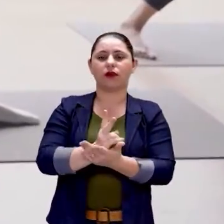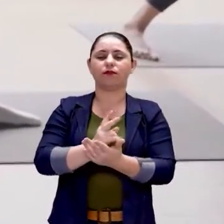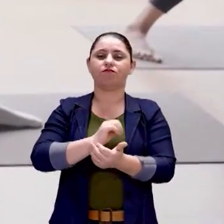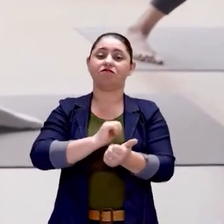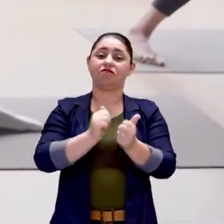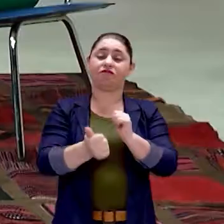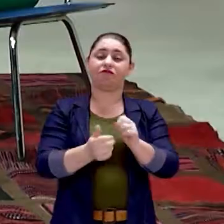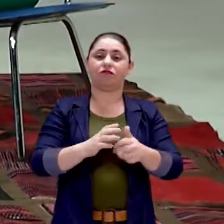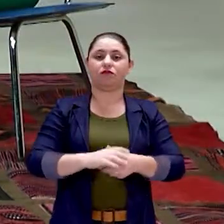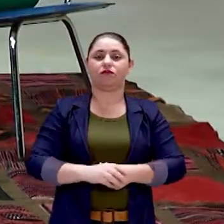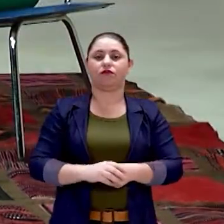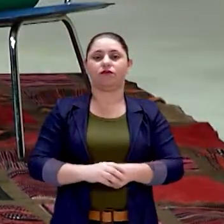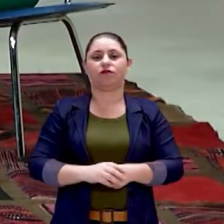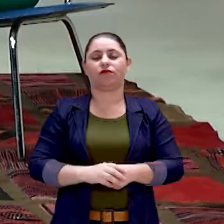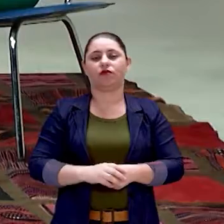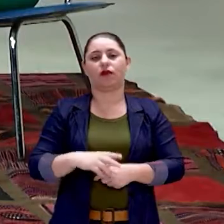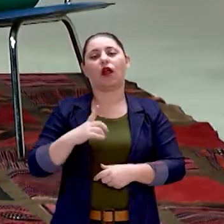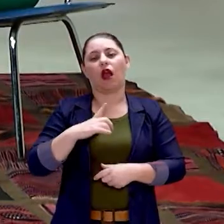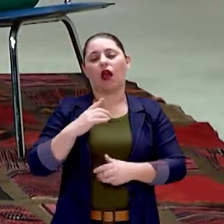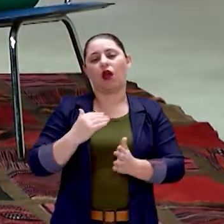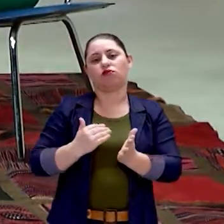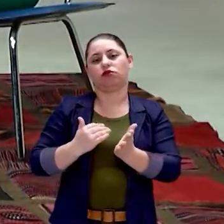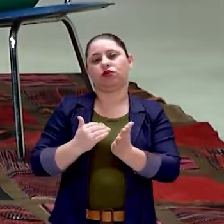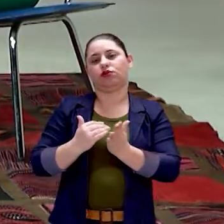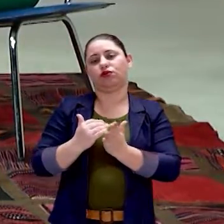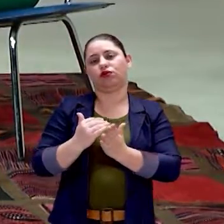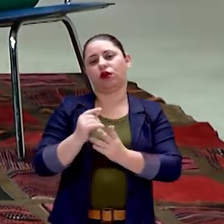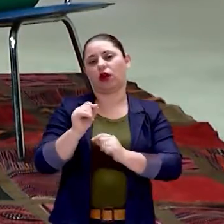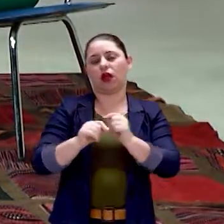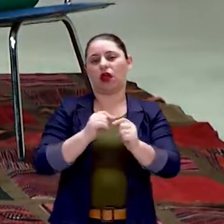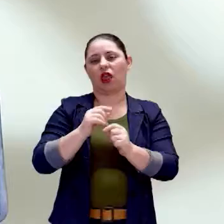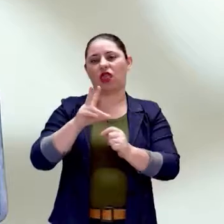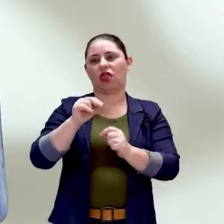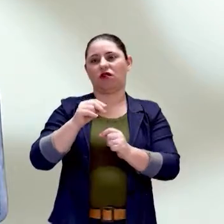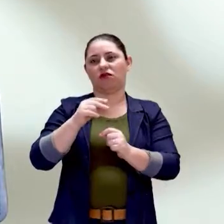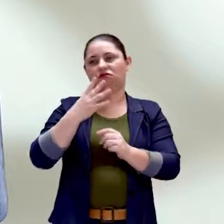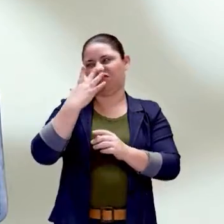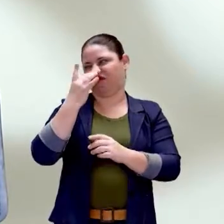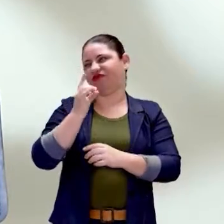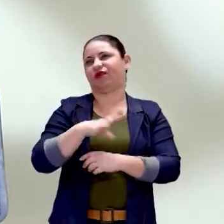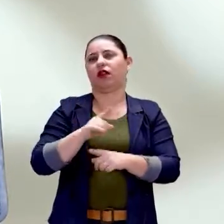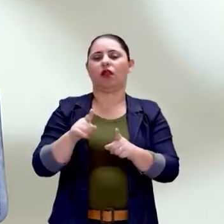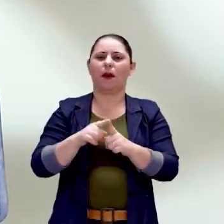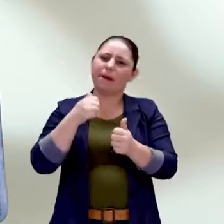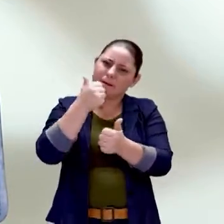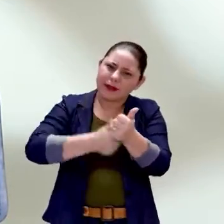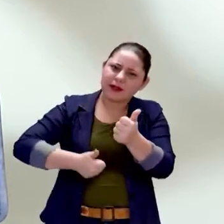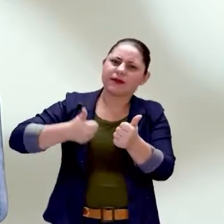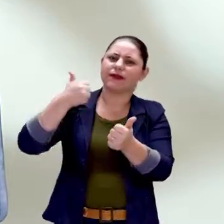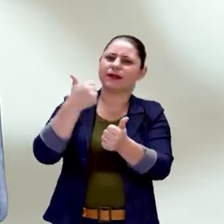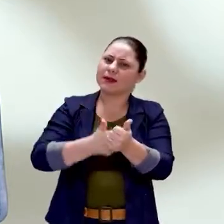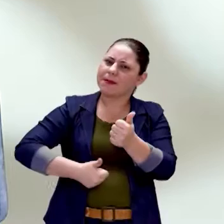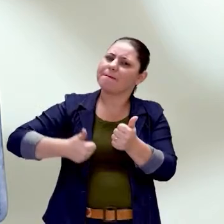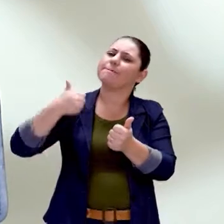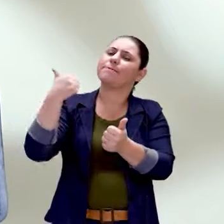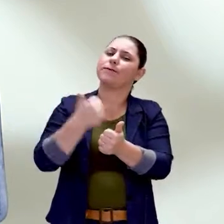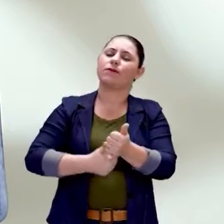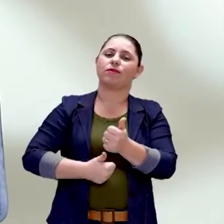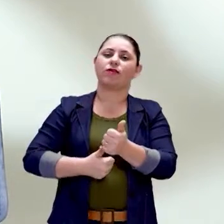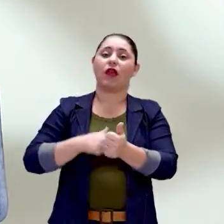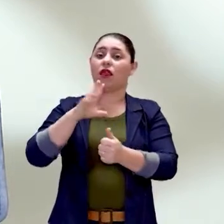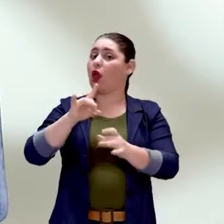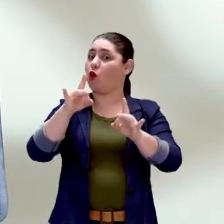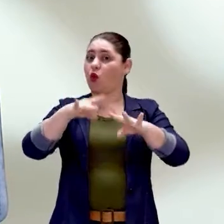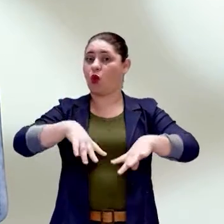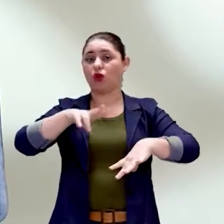esporte. Então, tem que ir devagar para não enjoar e ter persistência, principalmente isso. Tem que